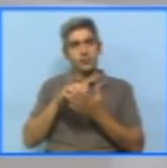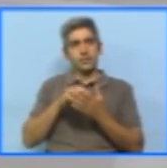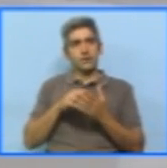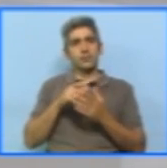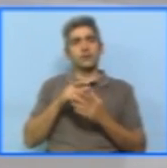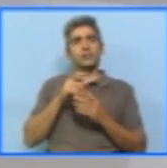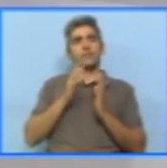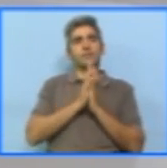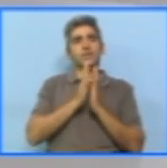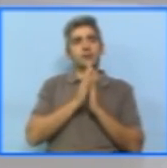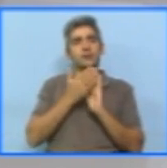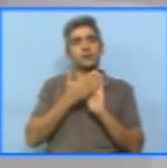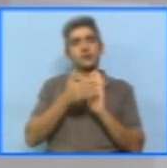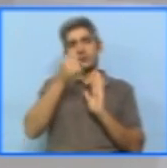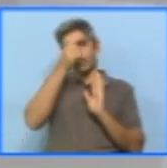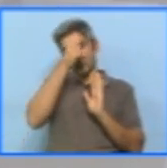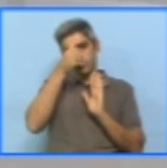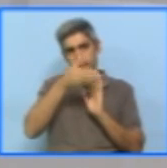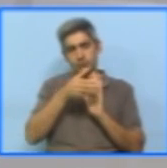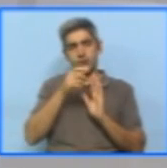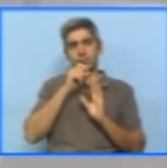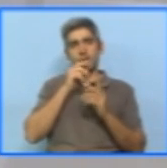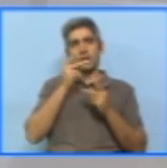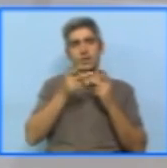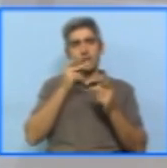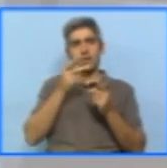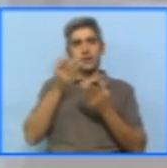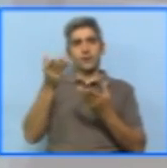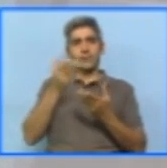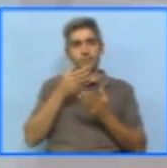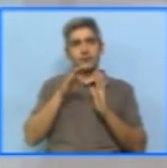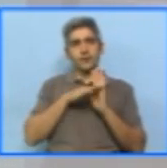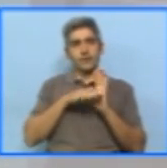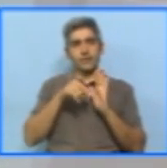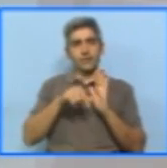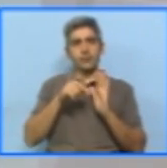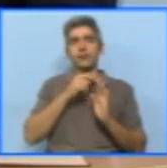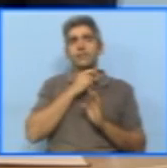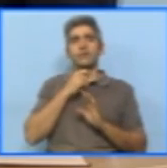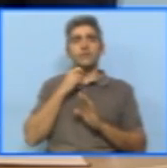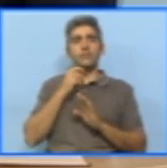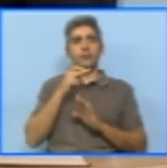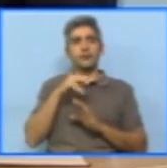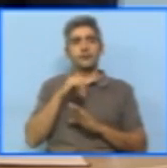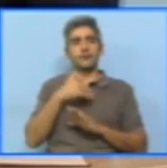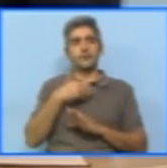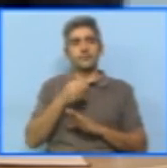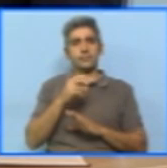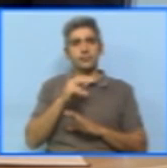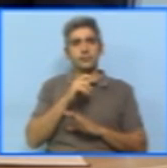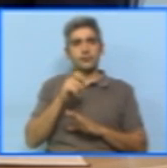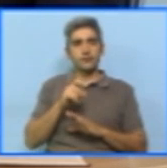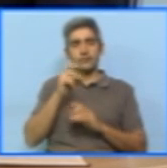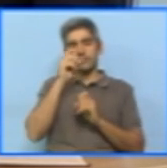os que são lidos nas missas deste domingo. Uma análise que pediremos aos convidados do programa de hoje, o padre Armindo Vaz, professor de